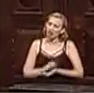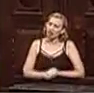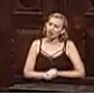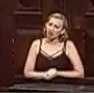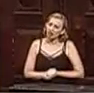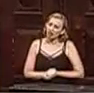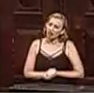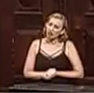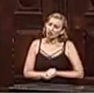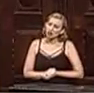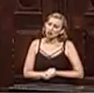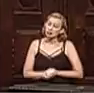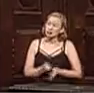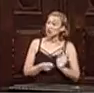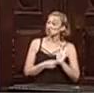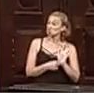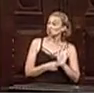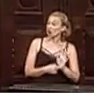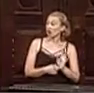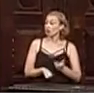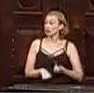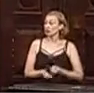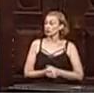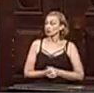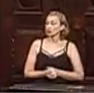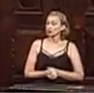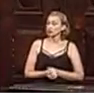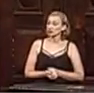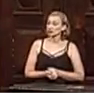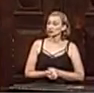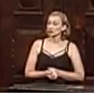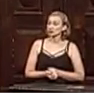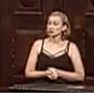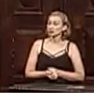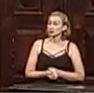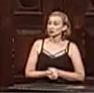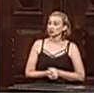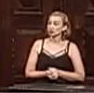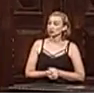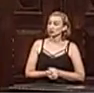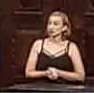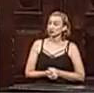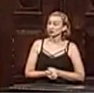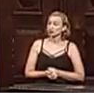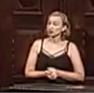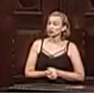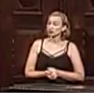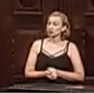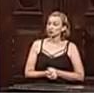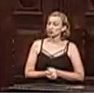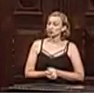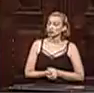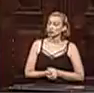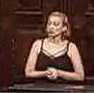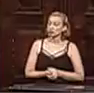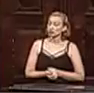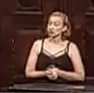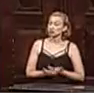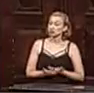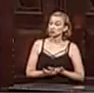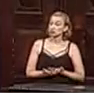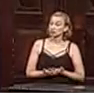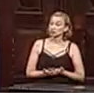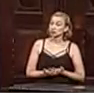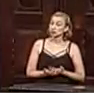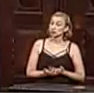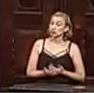como compensação, pagar um abono, e aí resolve a vida dos trabalhadores para sempre. Um